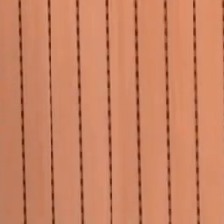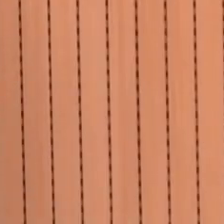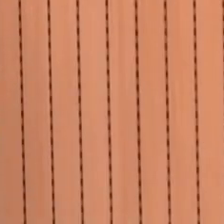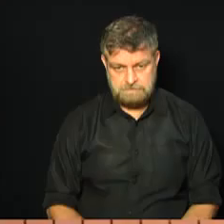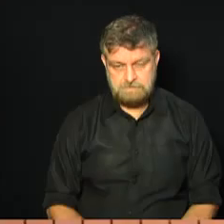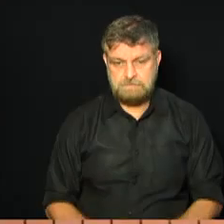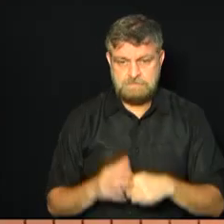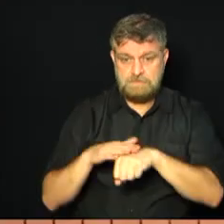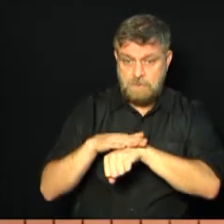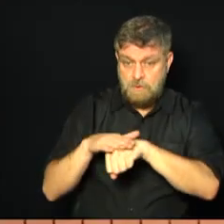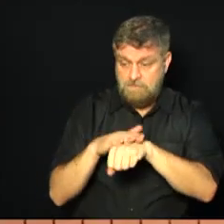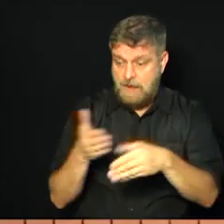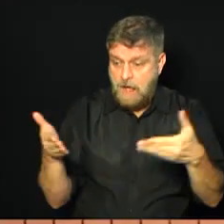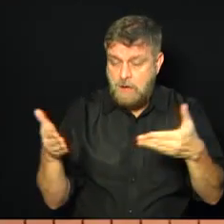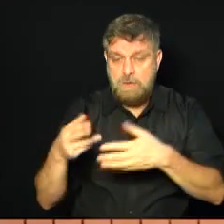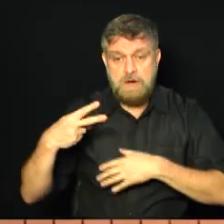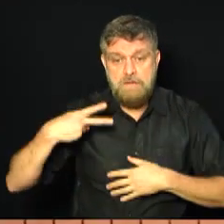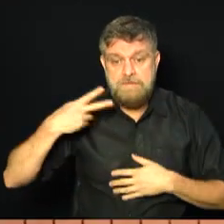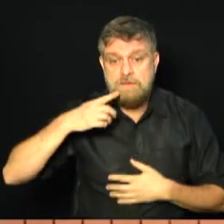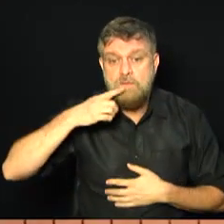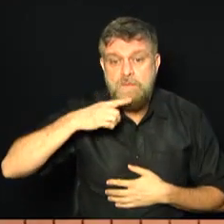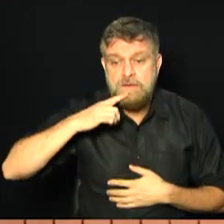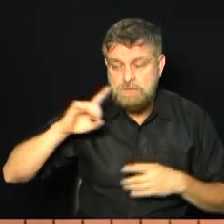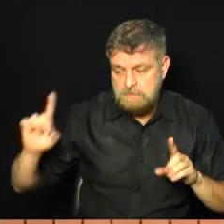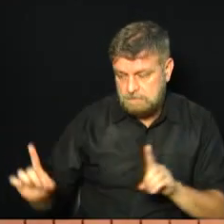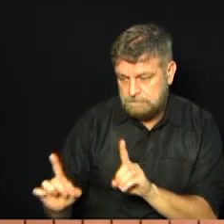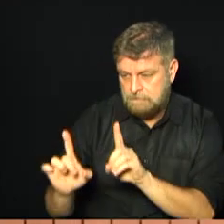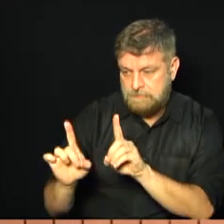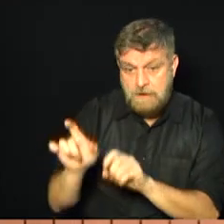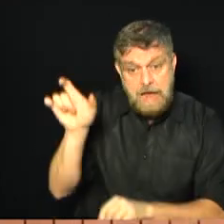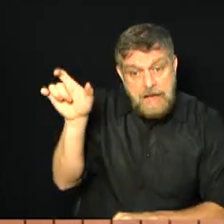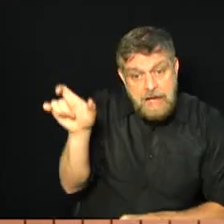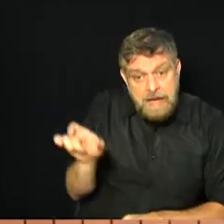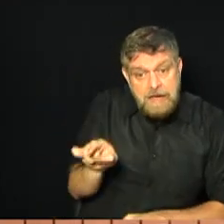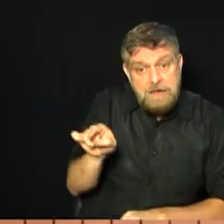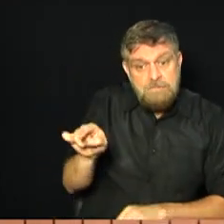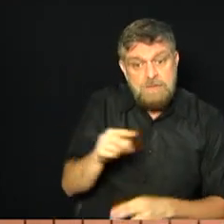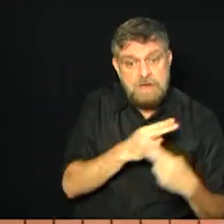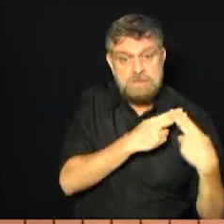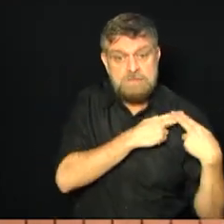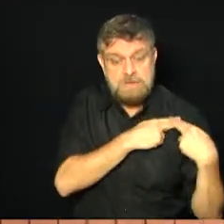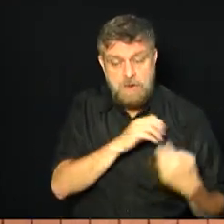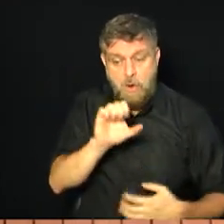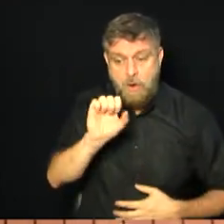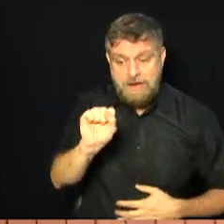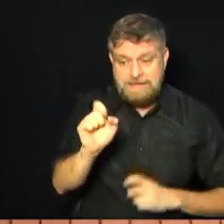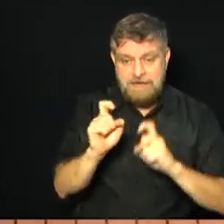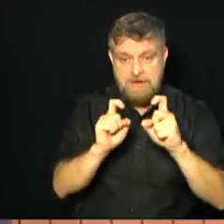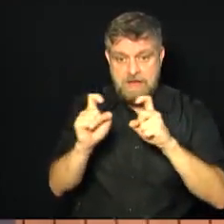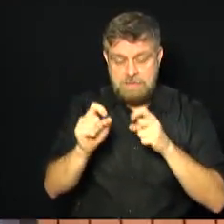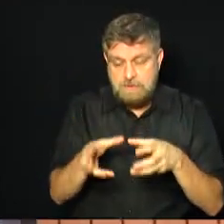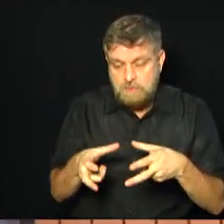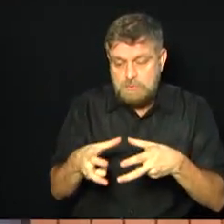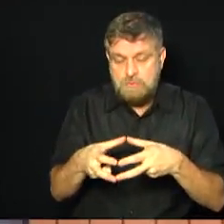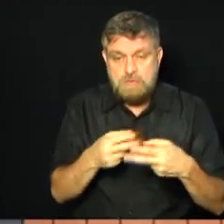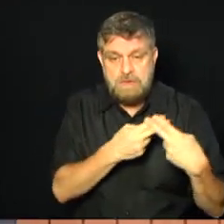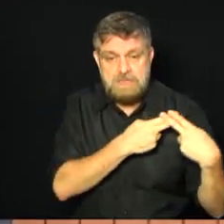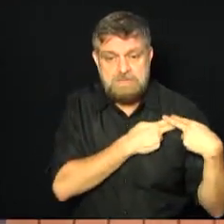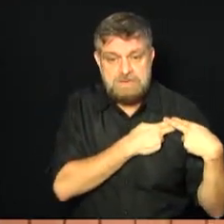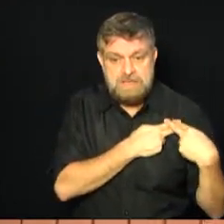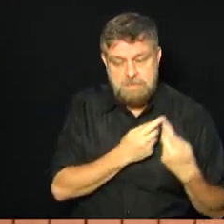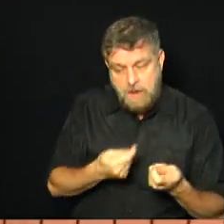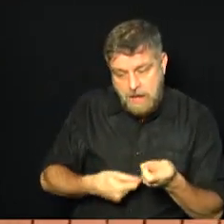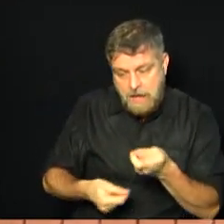Converso agora com o vereador Eduardo Magoga, ele que conduziu aqui a 8ª reunião da Comissão de Economia e Defesa